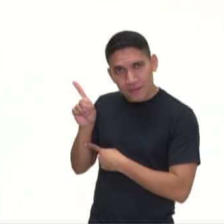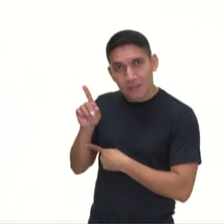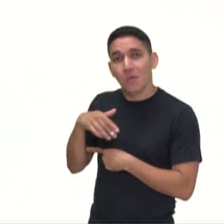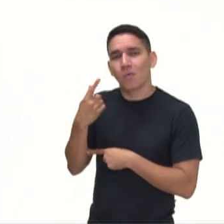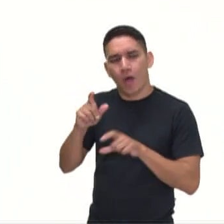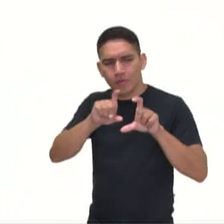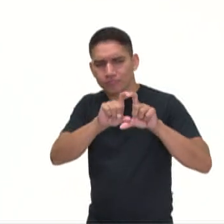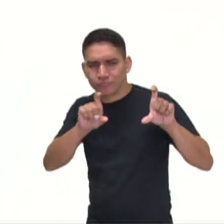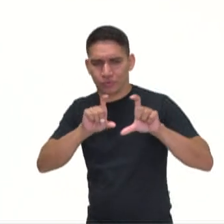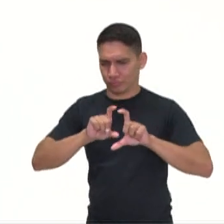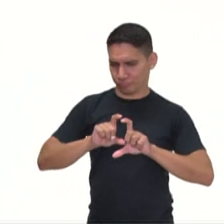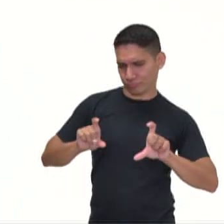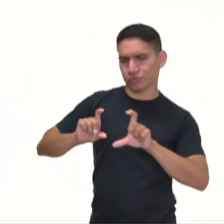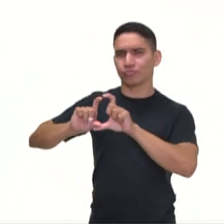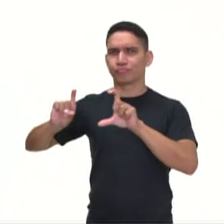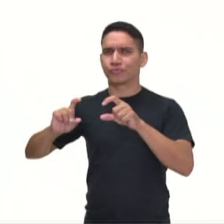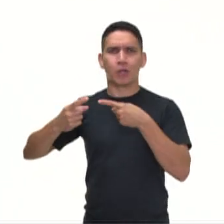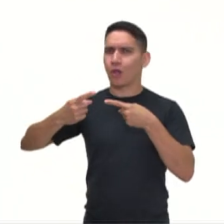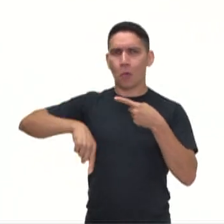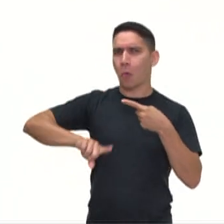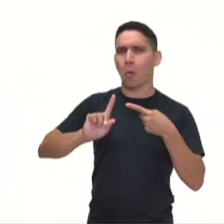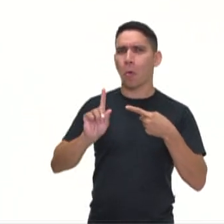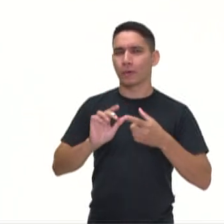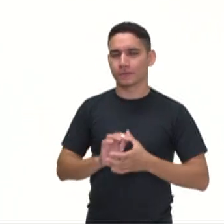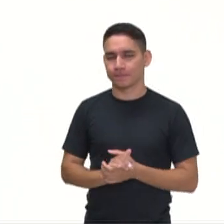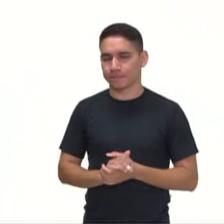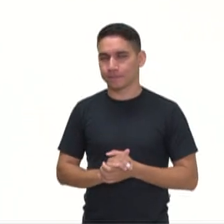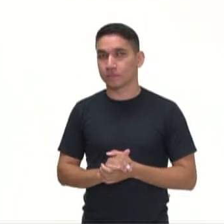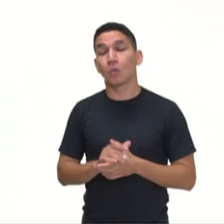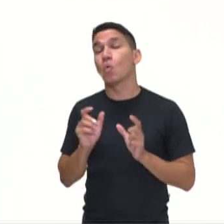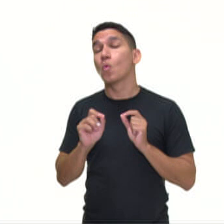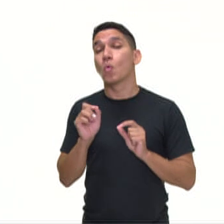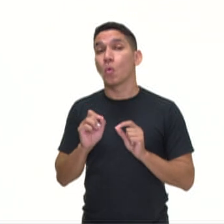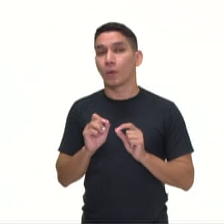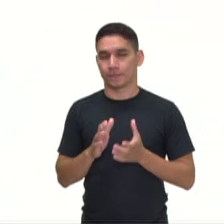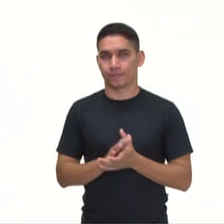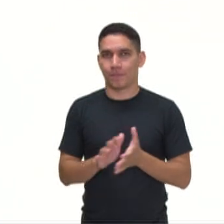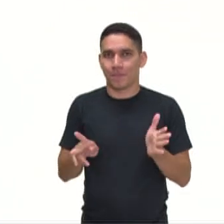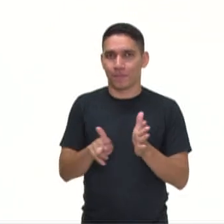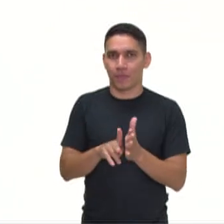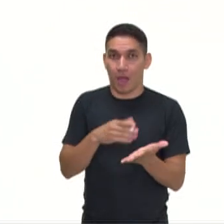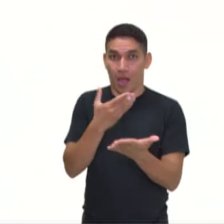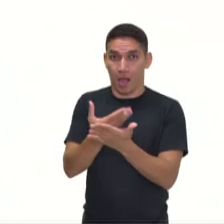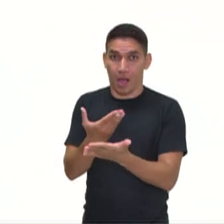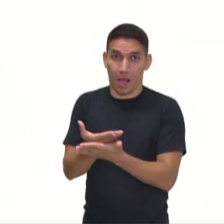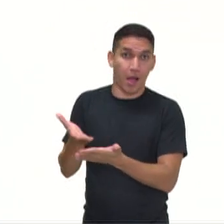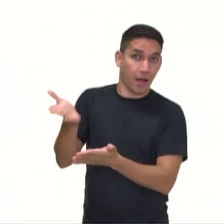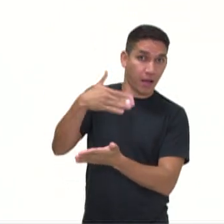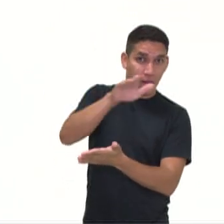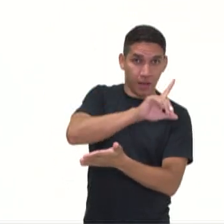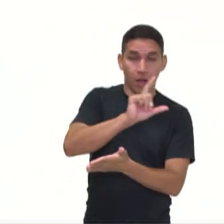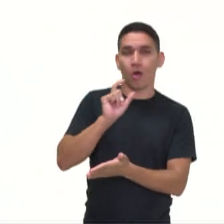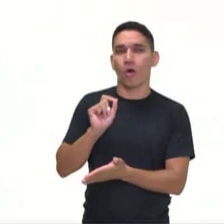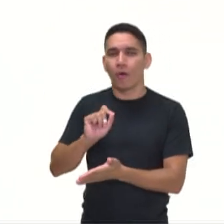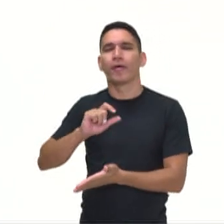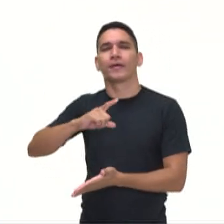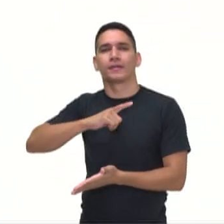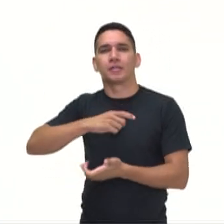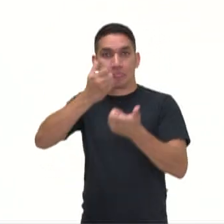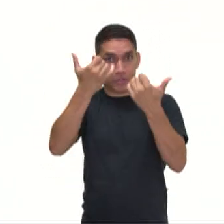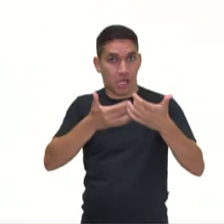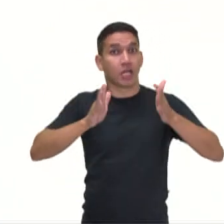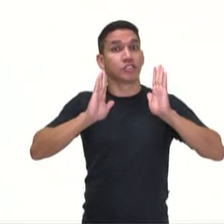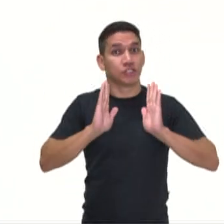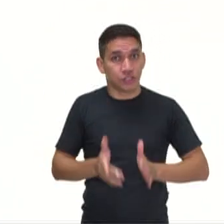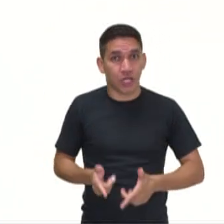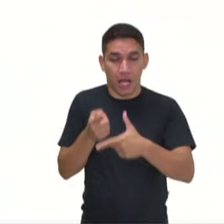qual desses jogos está errado. Ou seja, na aula anterior, eu falei para vocês que